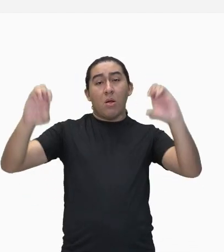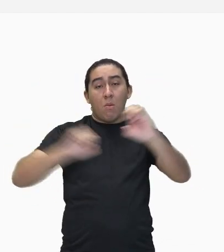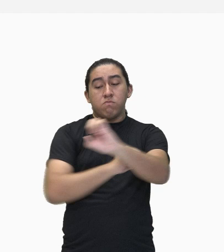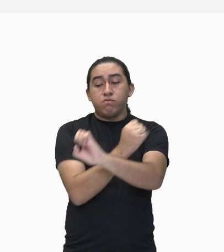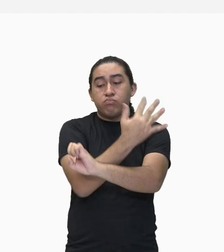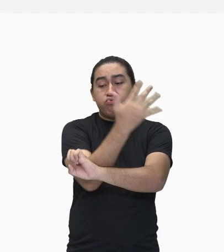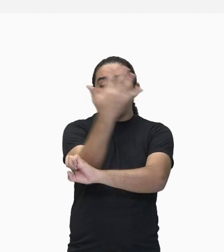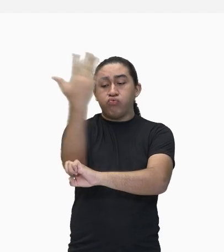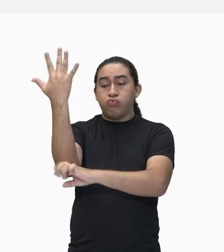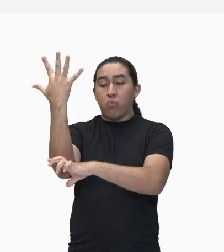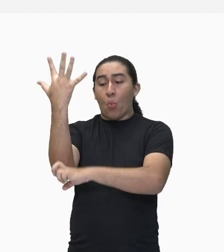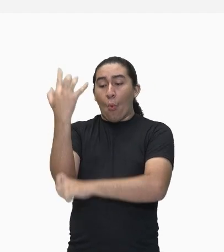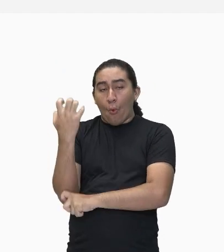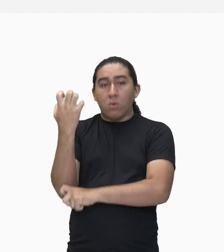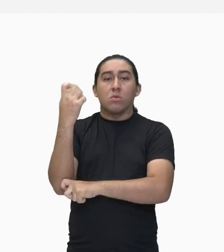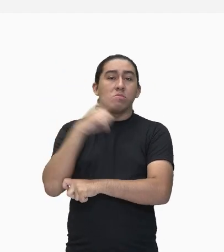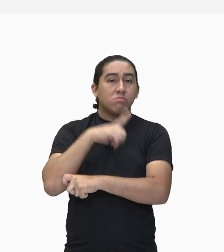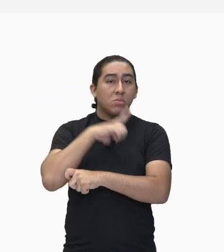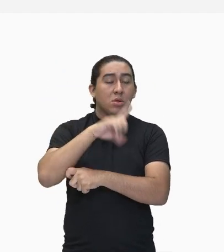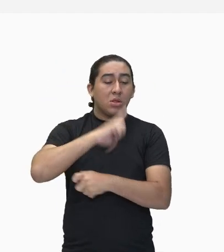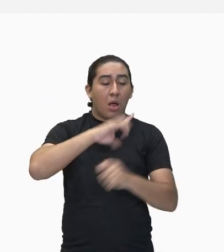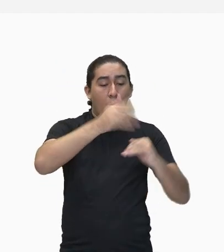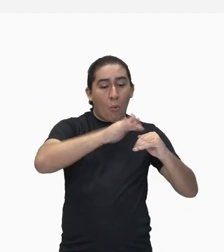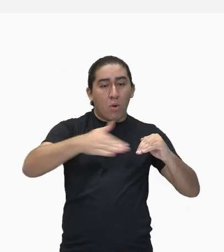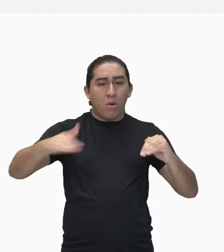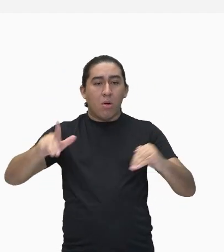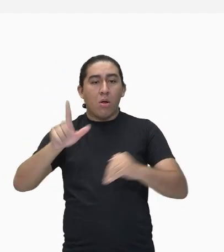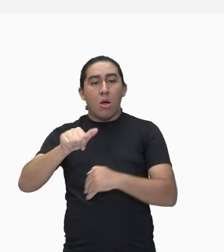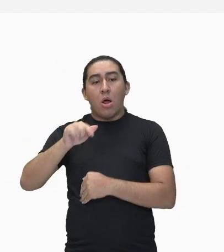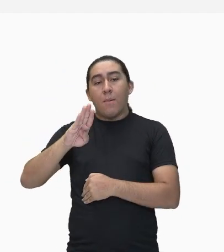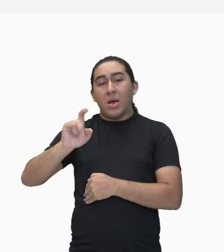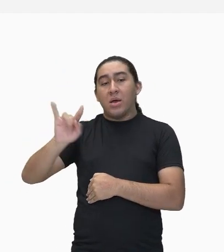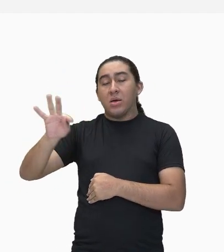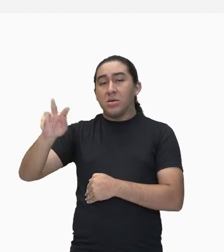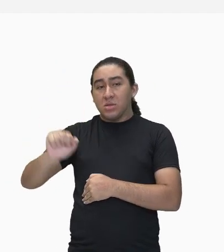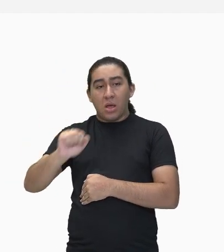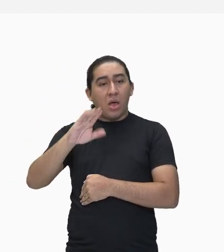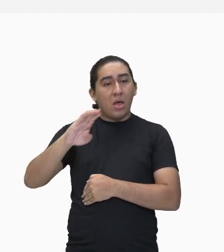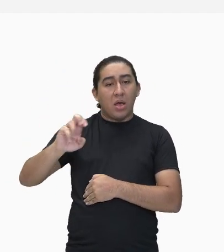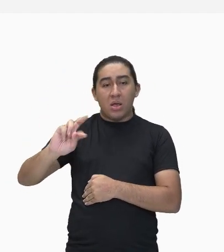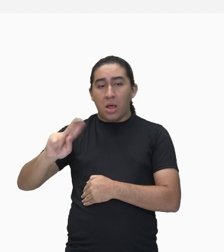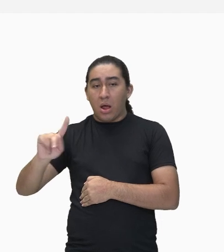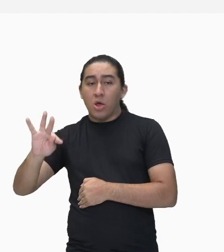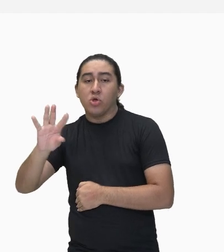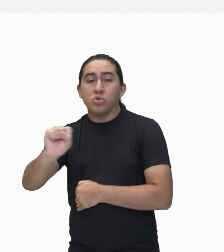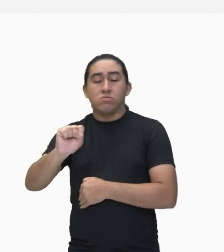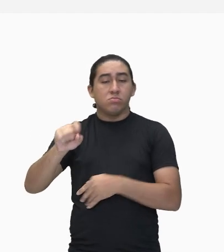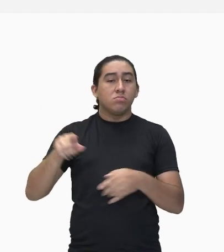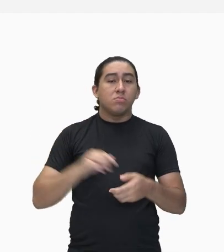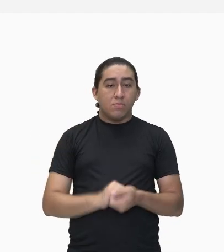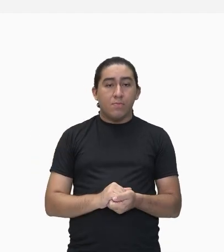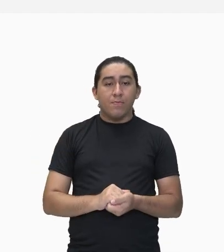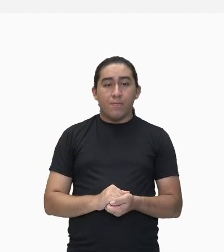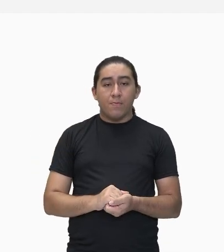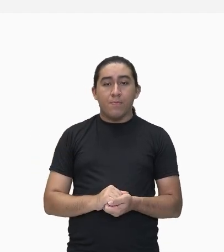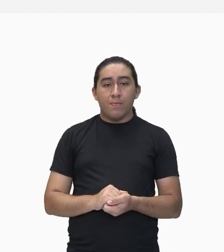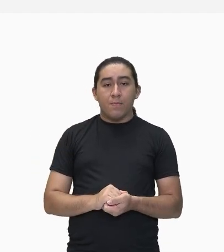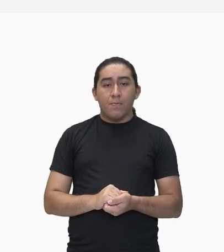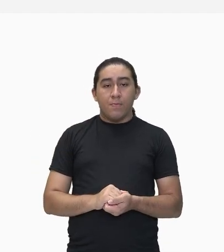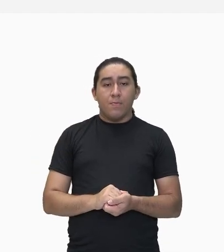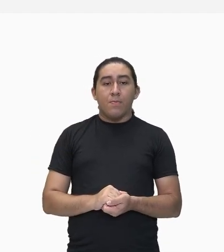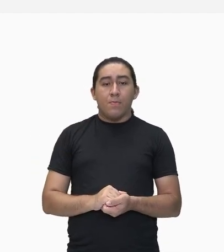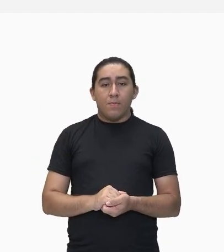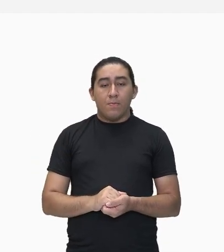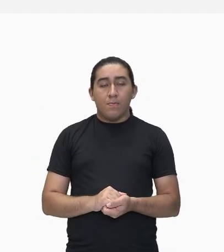e vem, né? Cerrada, basta cerrada selva, e vem, aí vem,